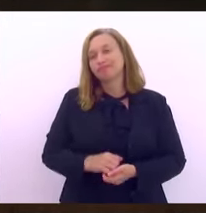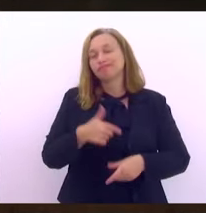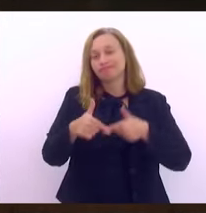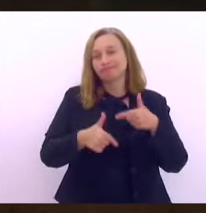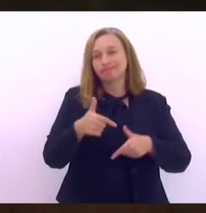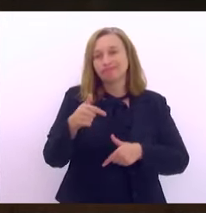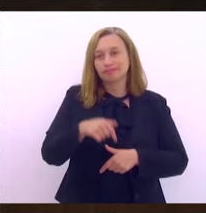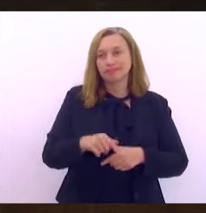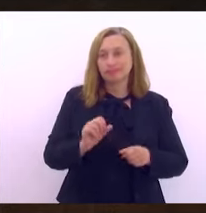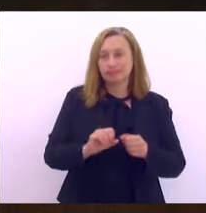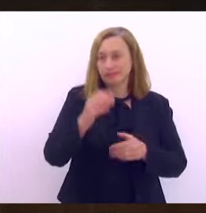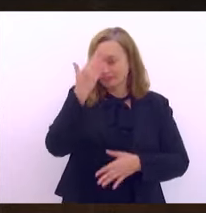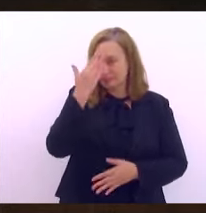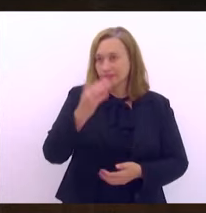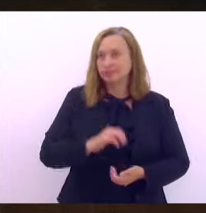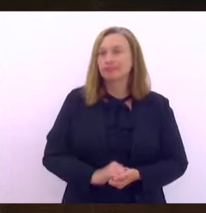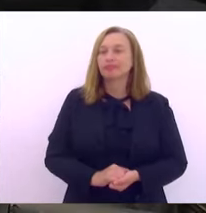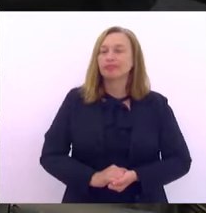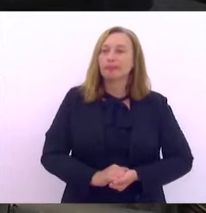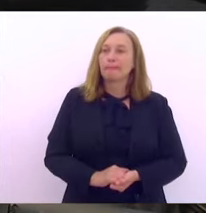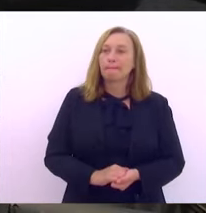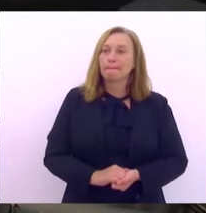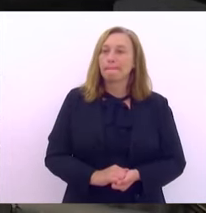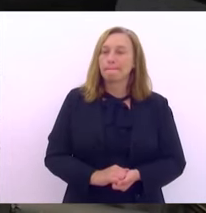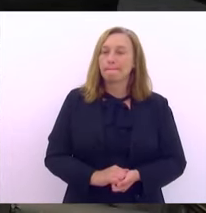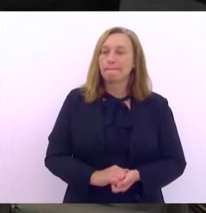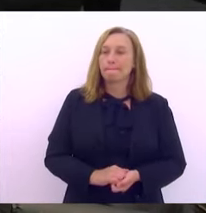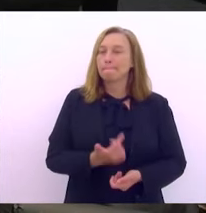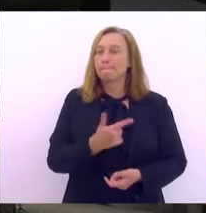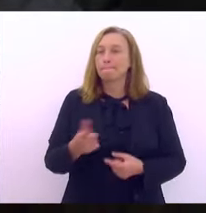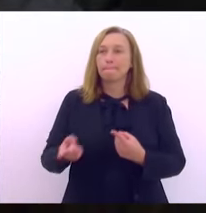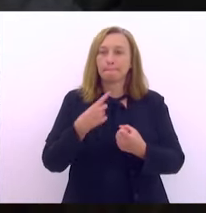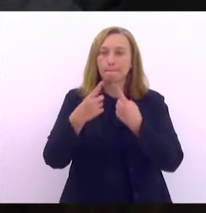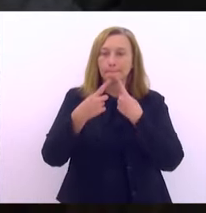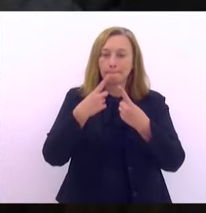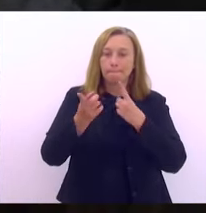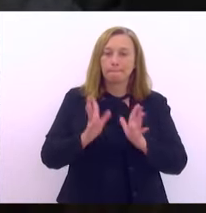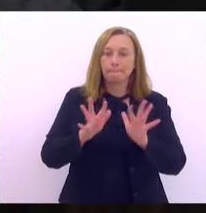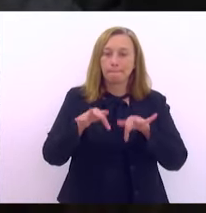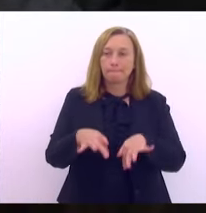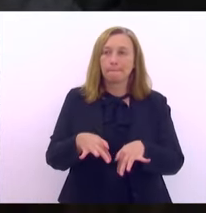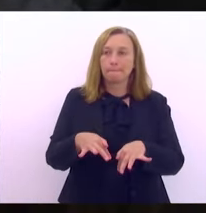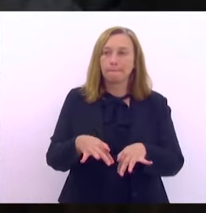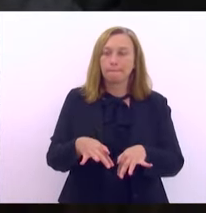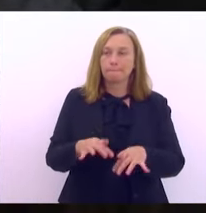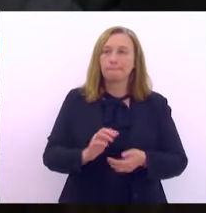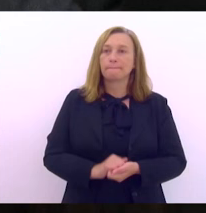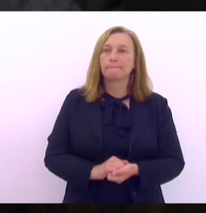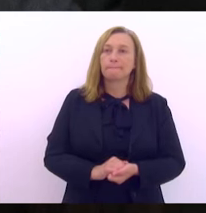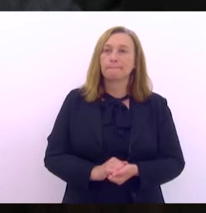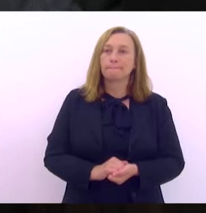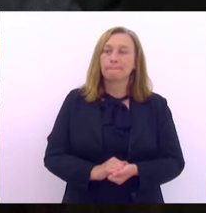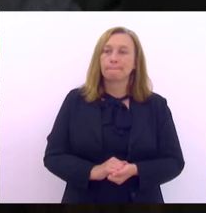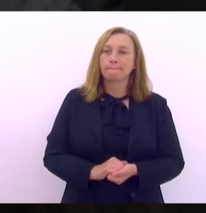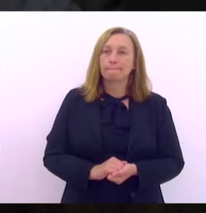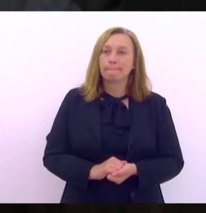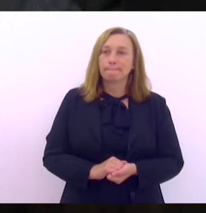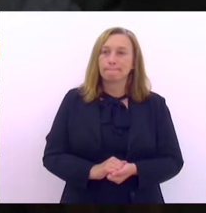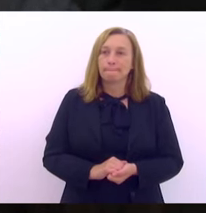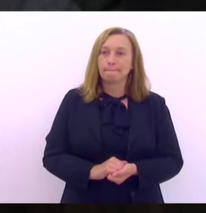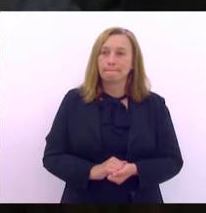aqui realizado. Obrigada. Não havendo mais quem queira discutir, encerrada a discussão.